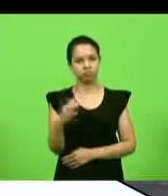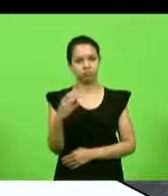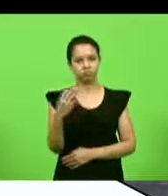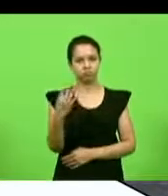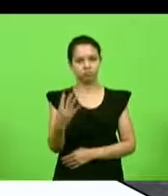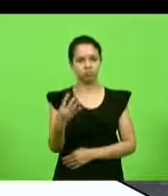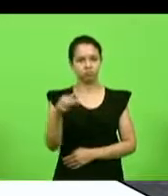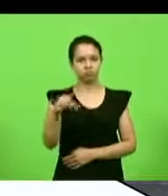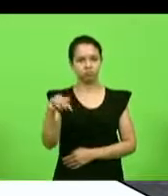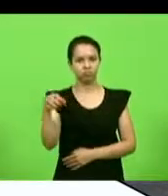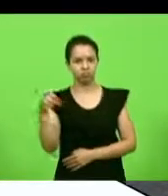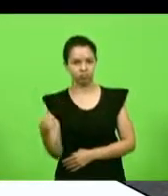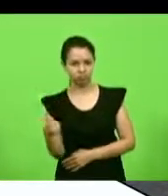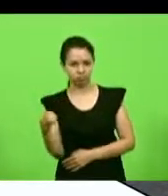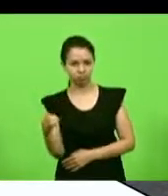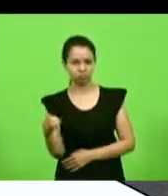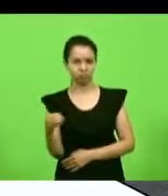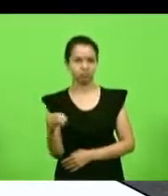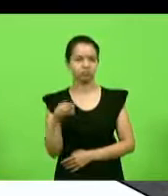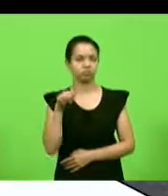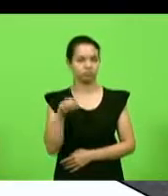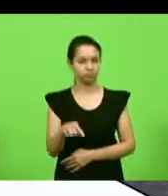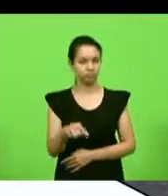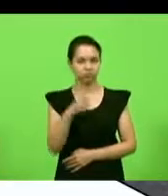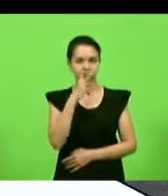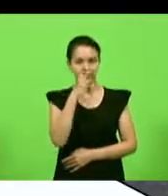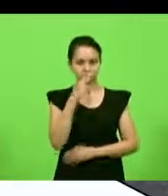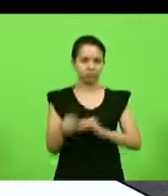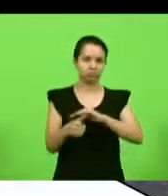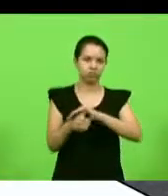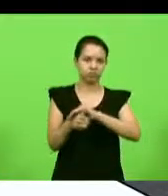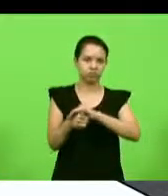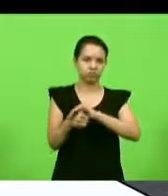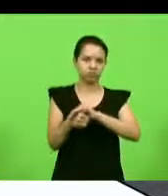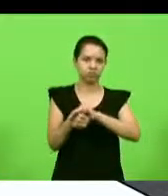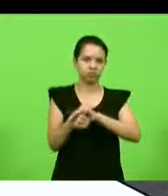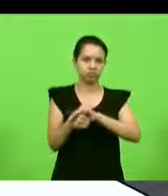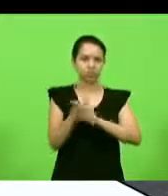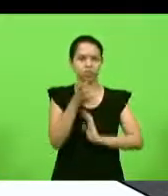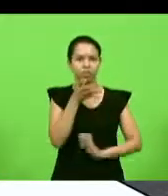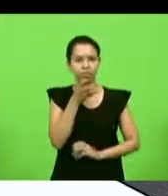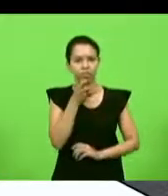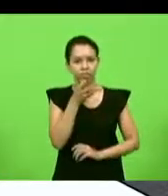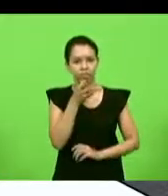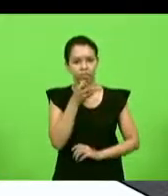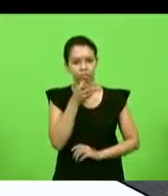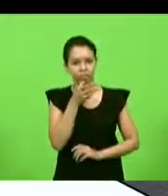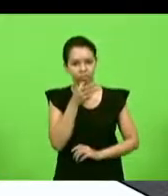que caminha a passo de tartaruga, da 280.